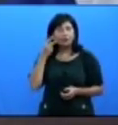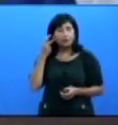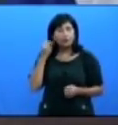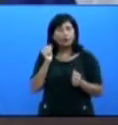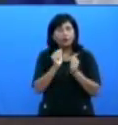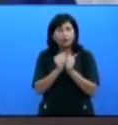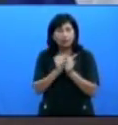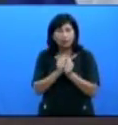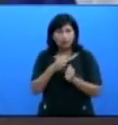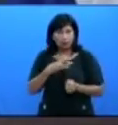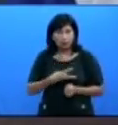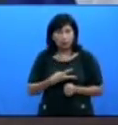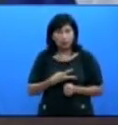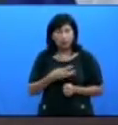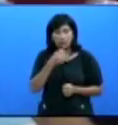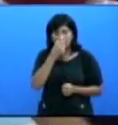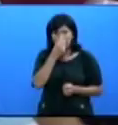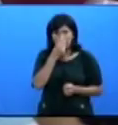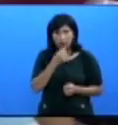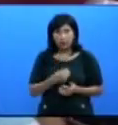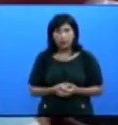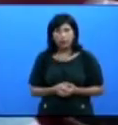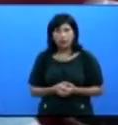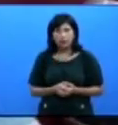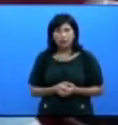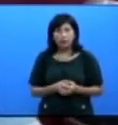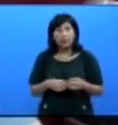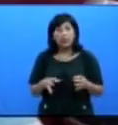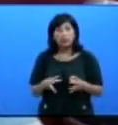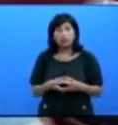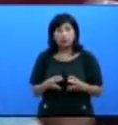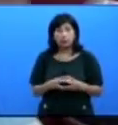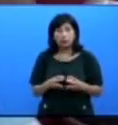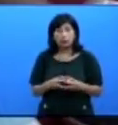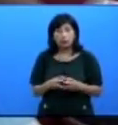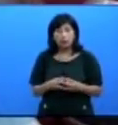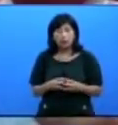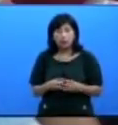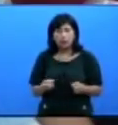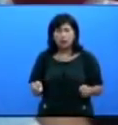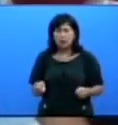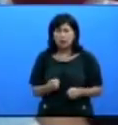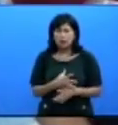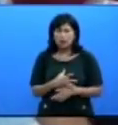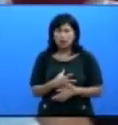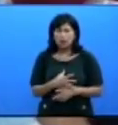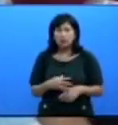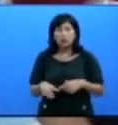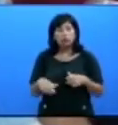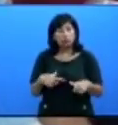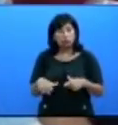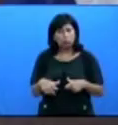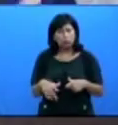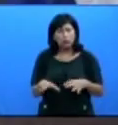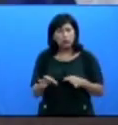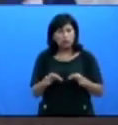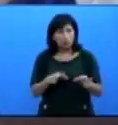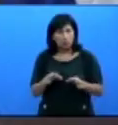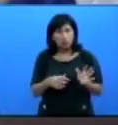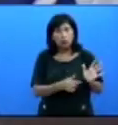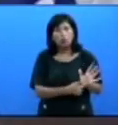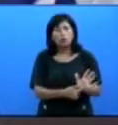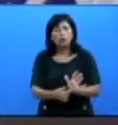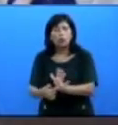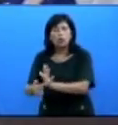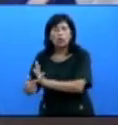e por mim, né, nós presidimos, esta comissão, ela concluiu os trabalhos, apresentando, inclusive,